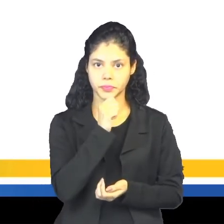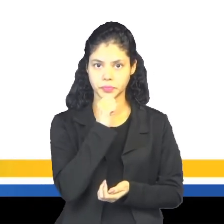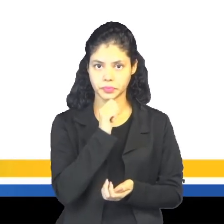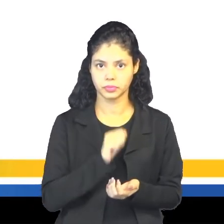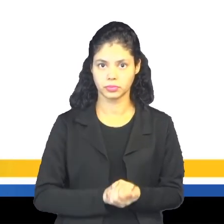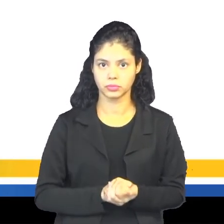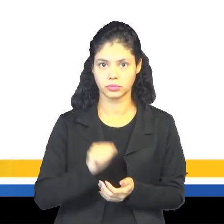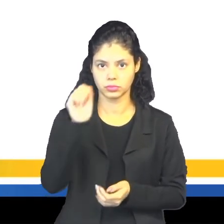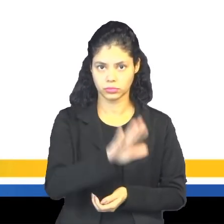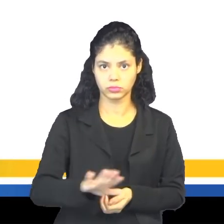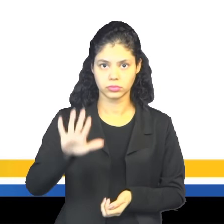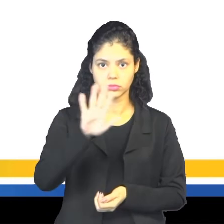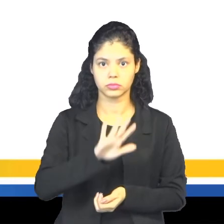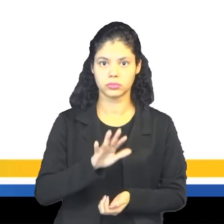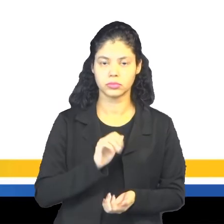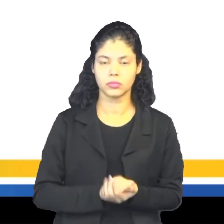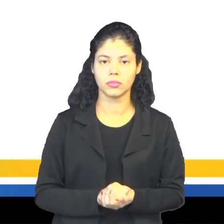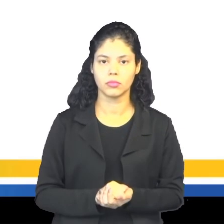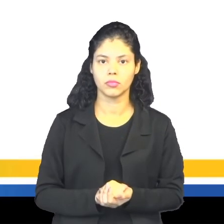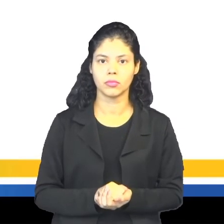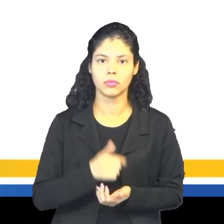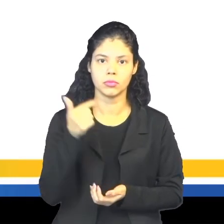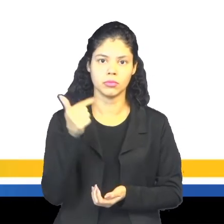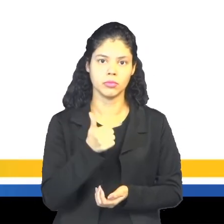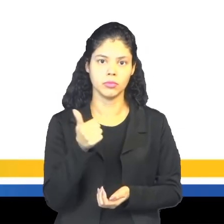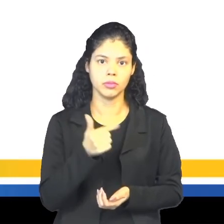Estado Nacional. Vamos lá, segunda questão.